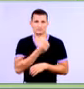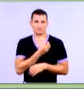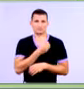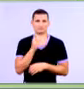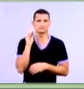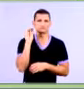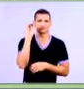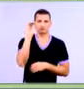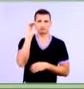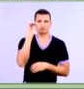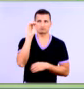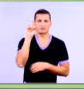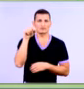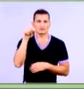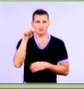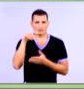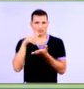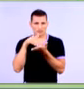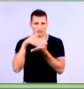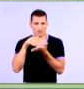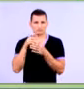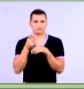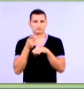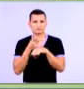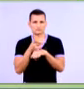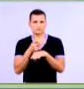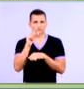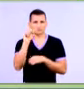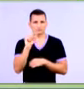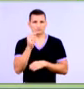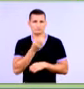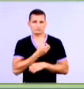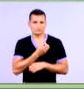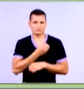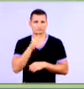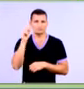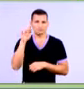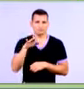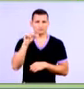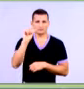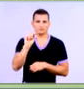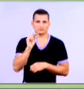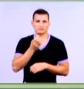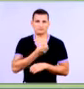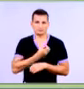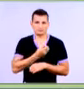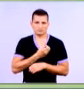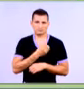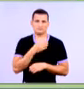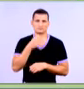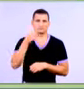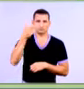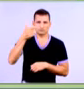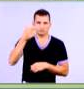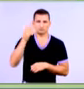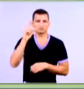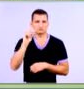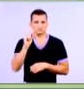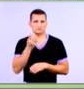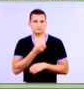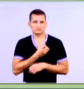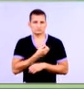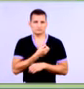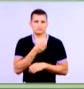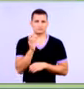esse restante aqui e procuro o menor elemento. Quem for o menor elemento, no caso vai ser o segundo menor elemento,